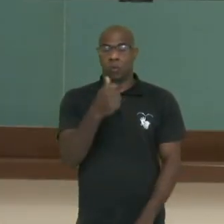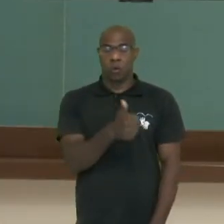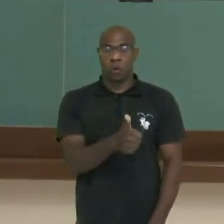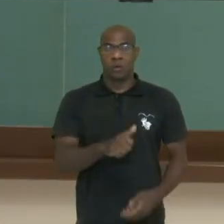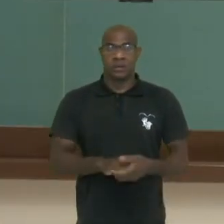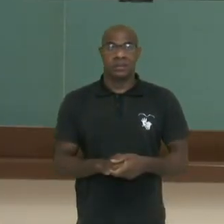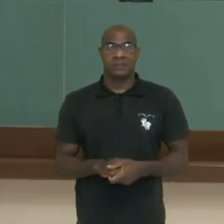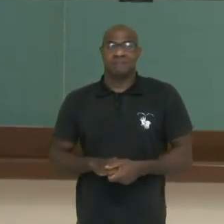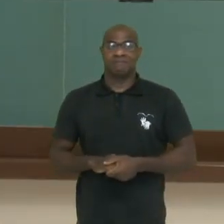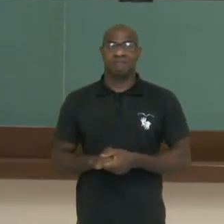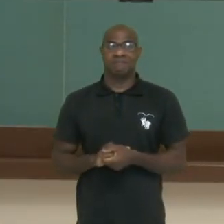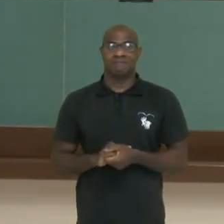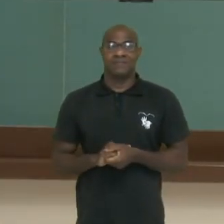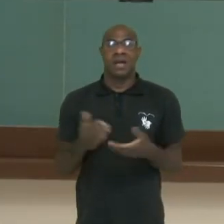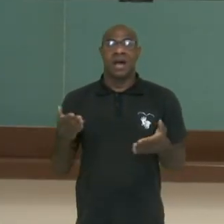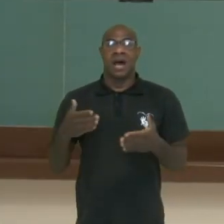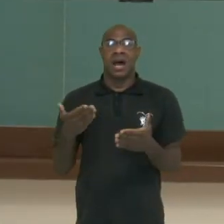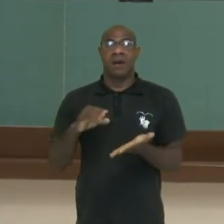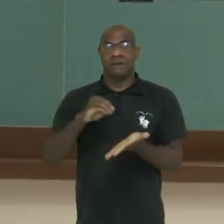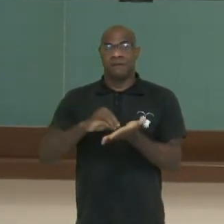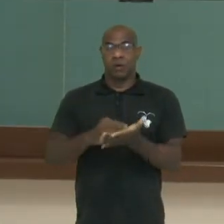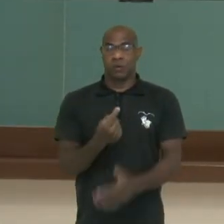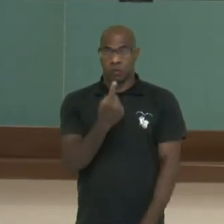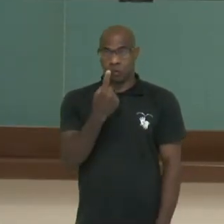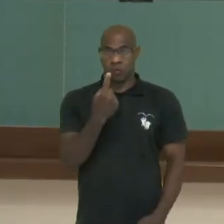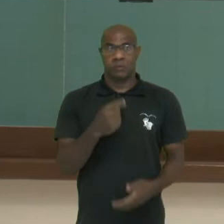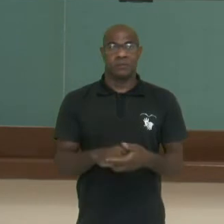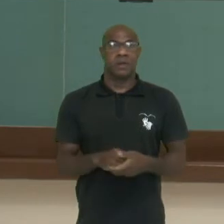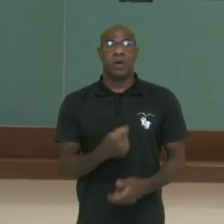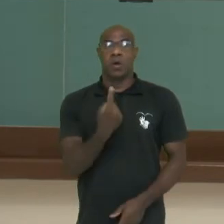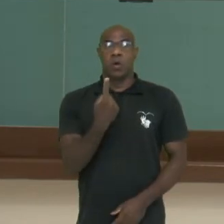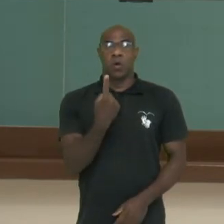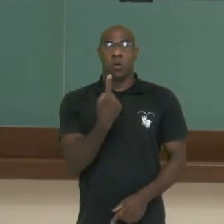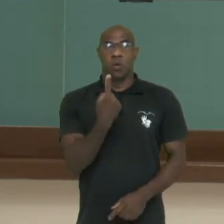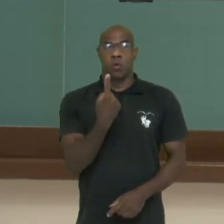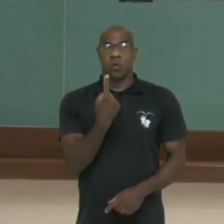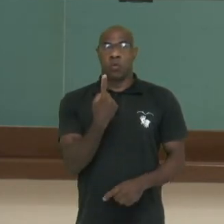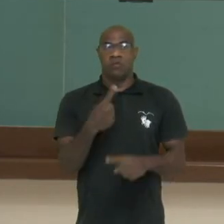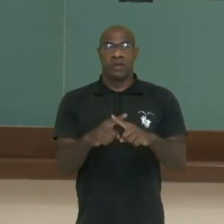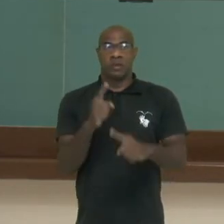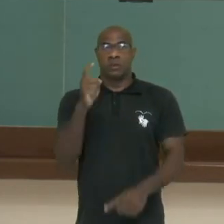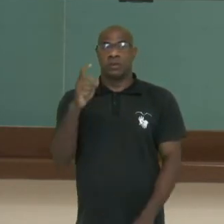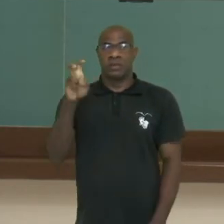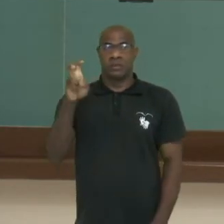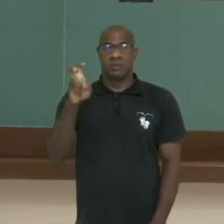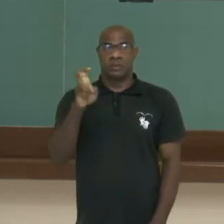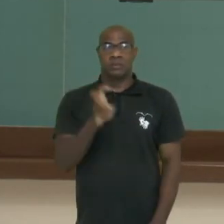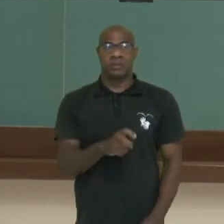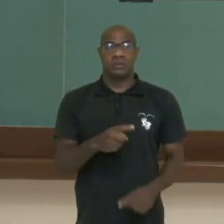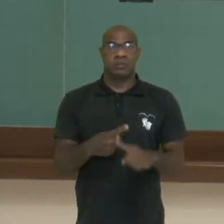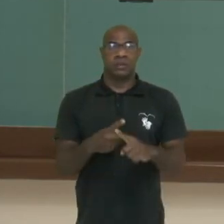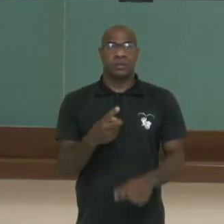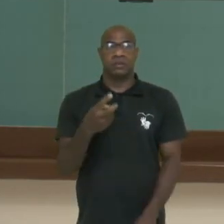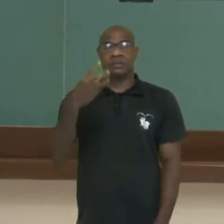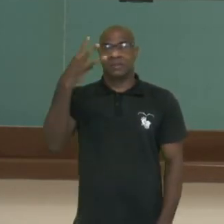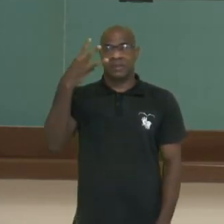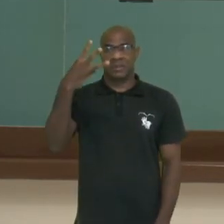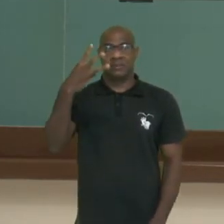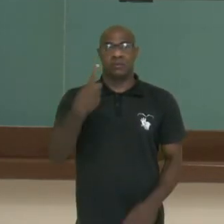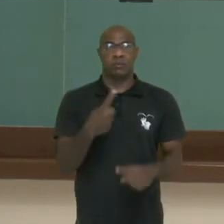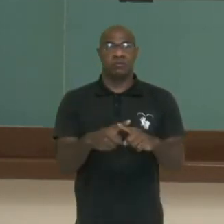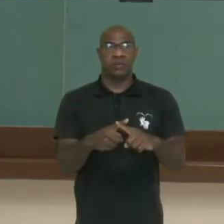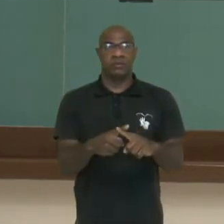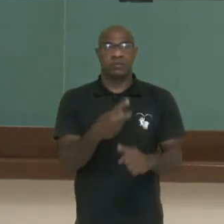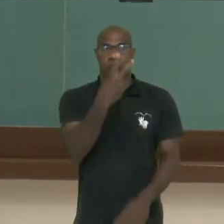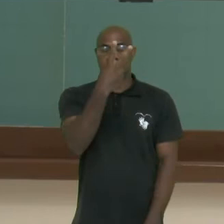multipliquei por 5. Agora, vezes 1, né? Ah, vezes 1 é fácil, né, professora? 1 vezes 5, 5. 1 vezes 3, 3. E